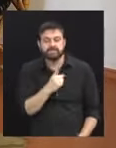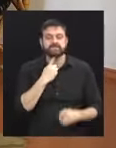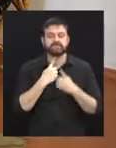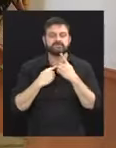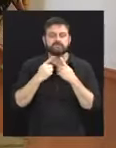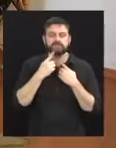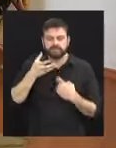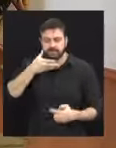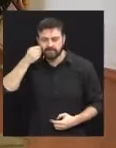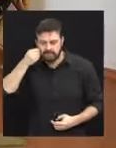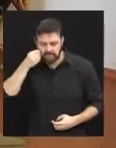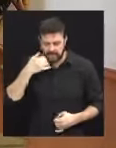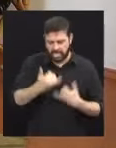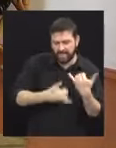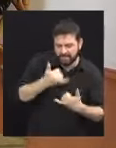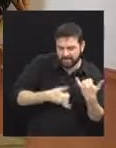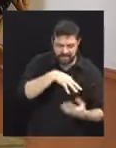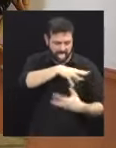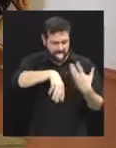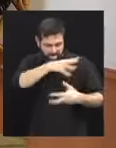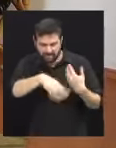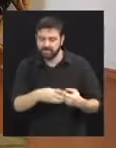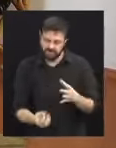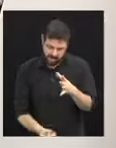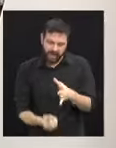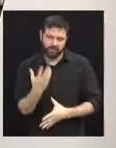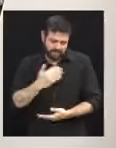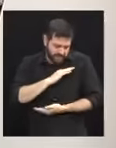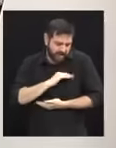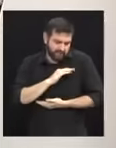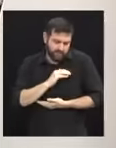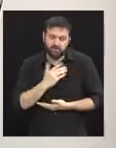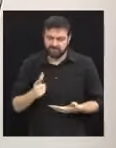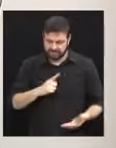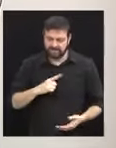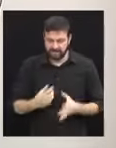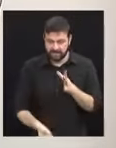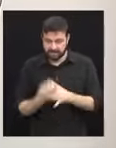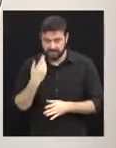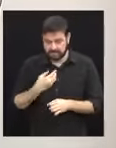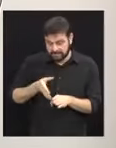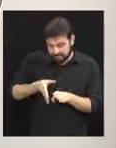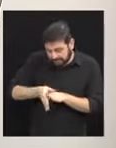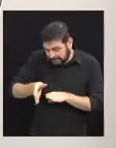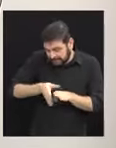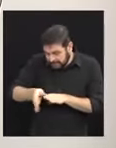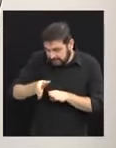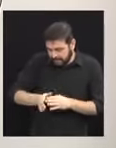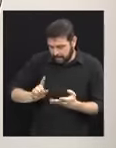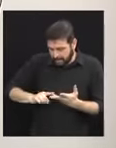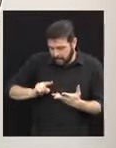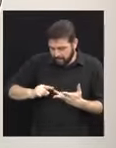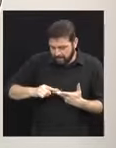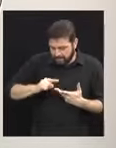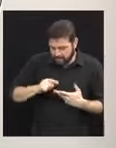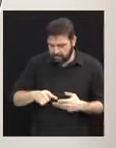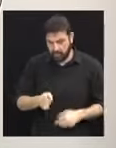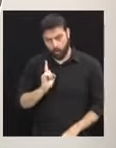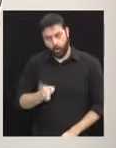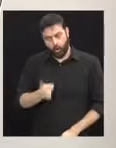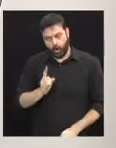a bagunça do filhote tanto faz. Se ele é grande, se ele é pequeno, ele vai ter, né? O ensinar, educá-lo, também tanto faz